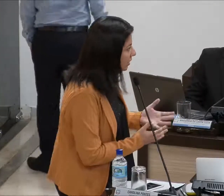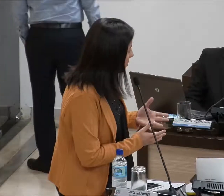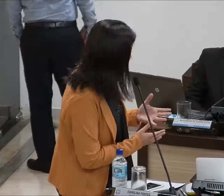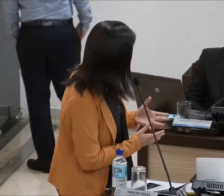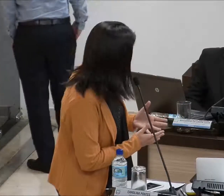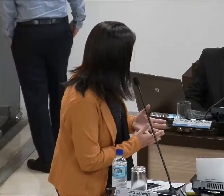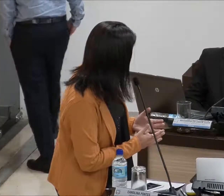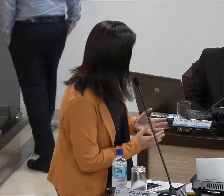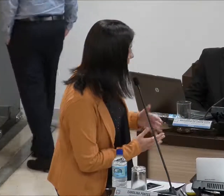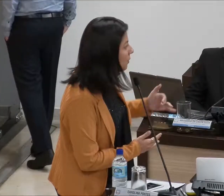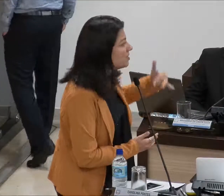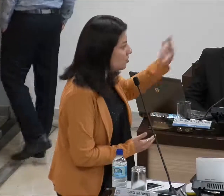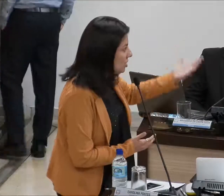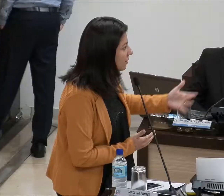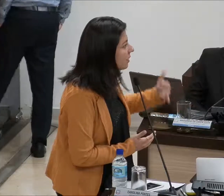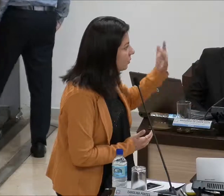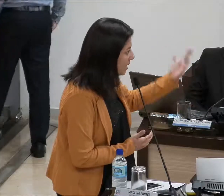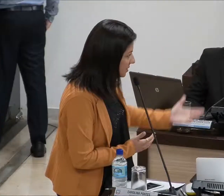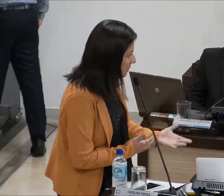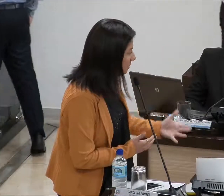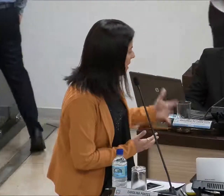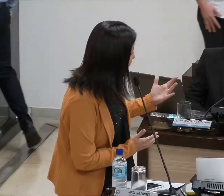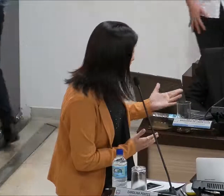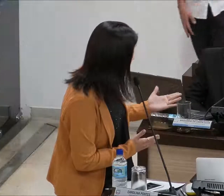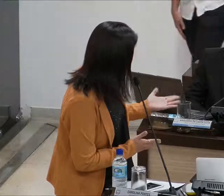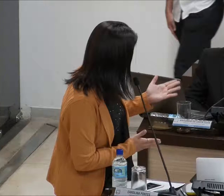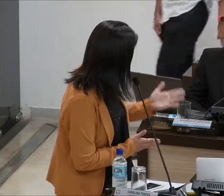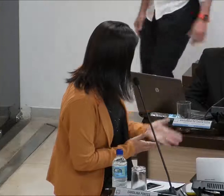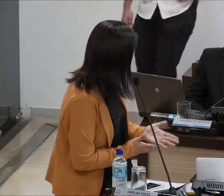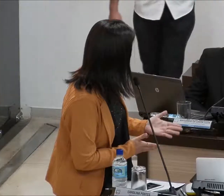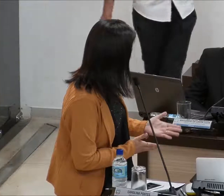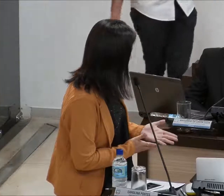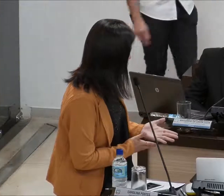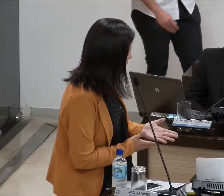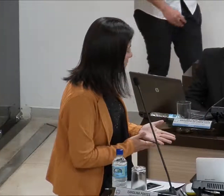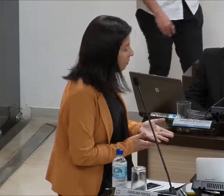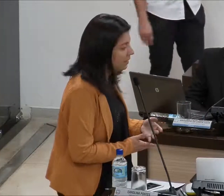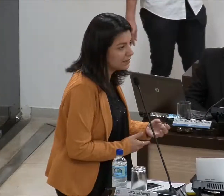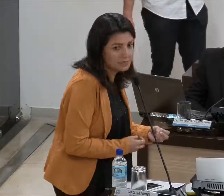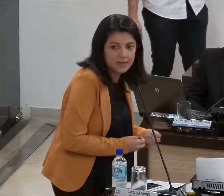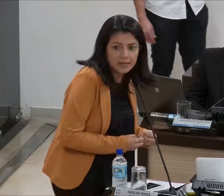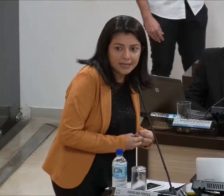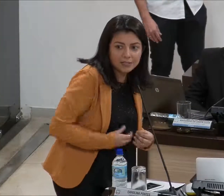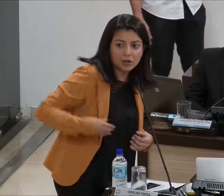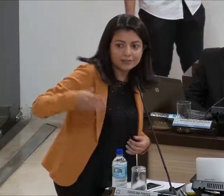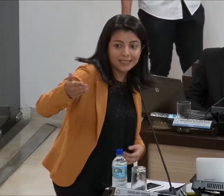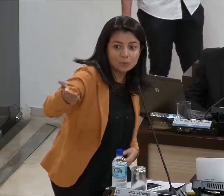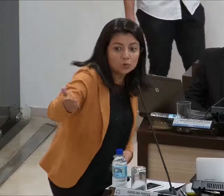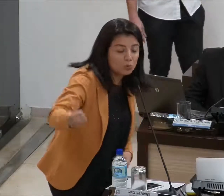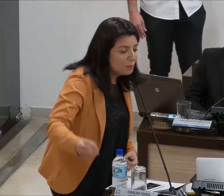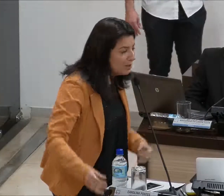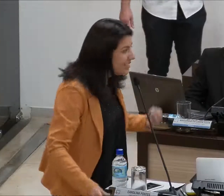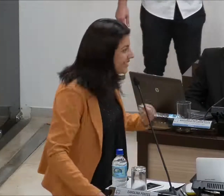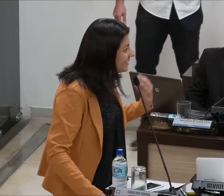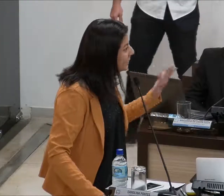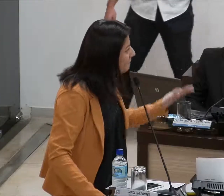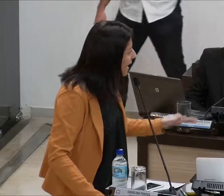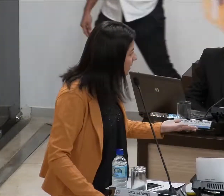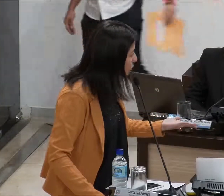tínhamos tantos... não existia tanto conhecimento técnico na implantação de políticas públicas, e nós temos um